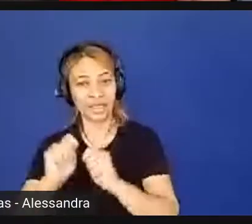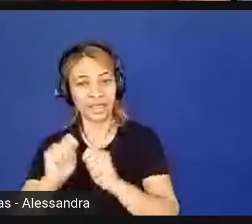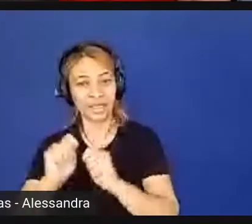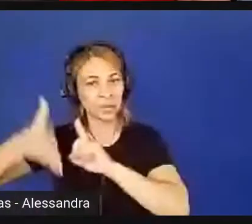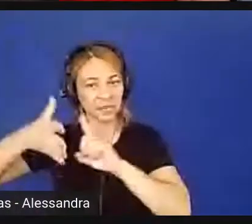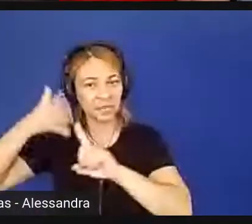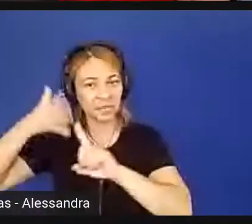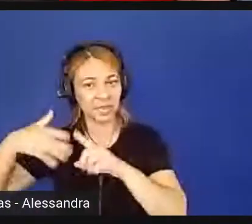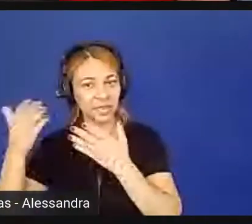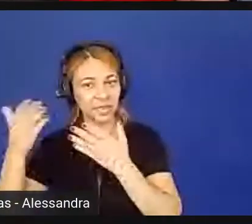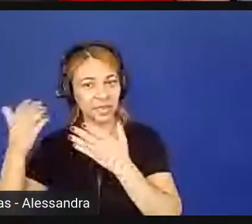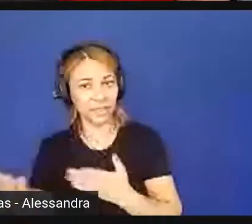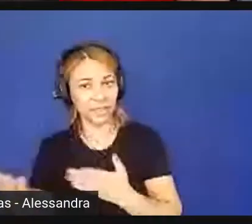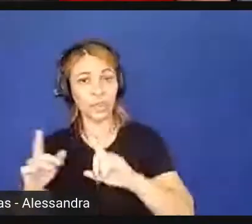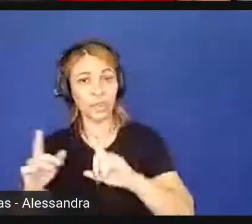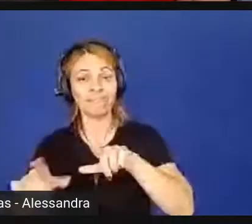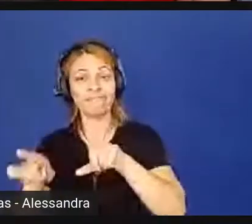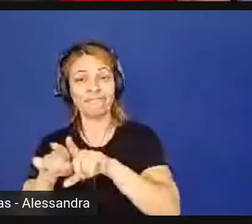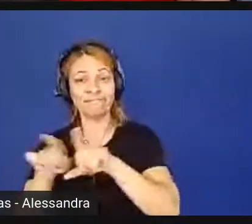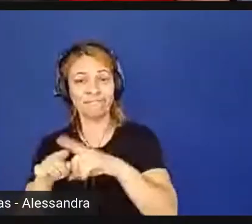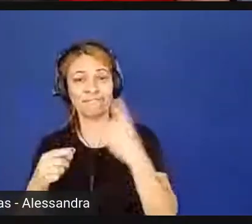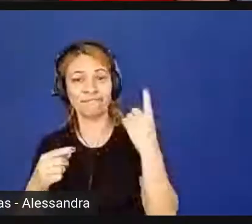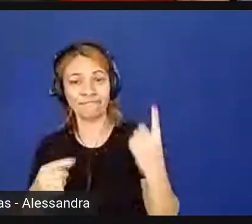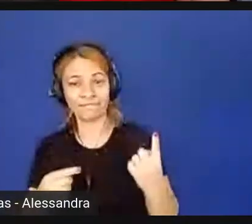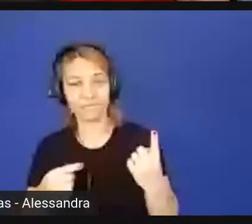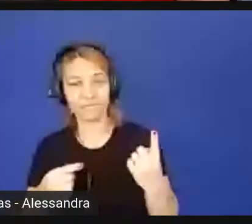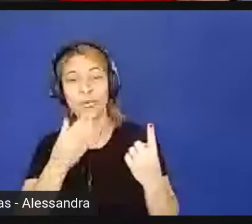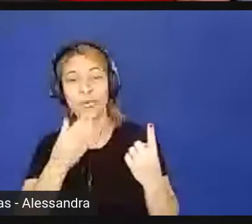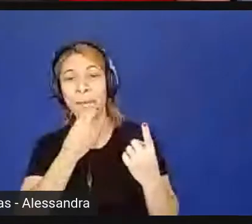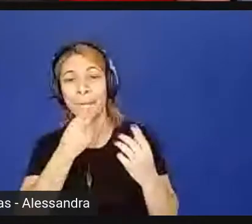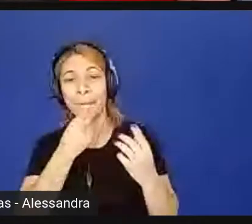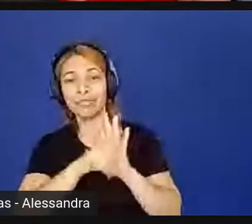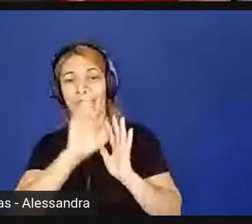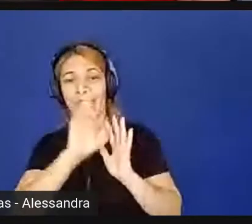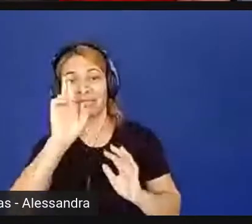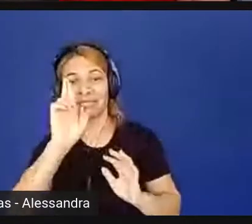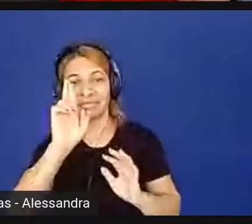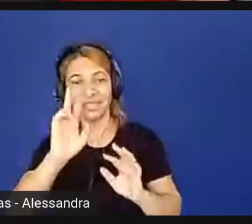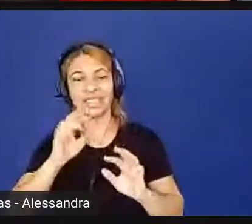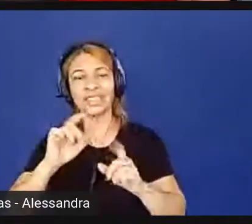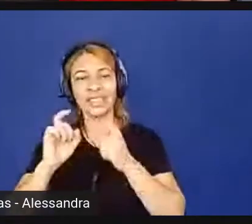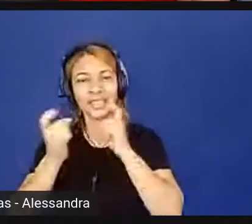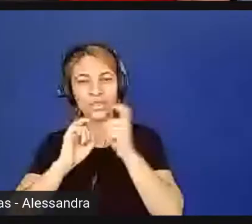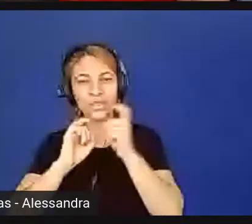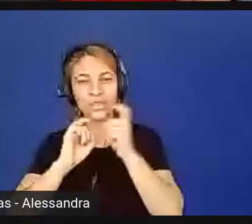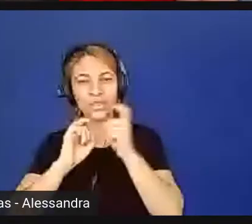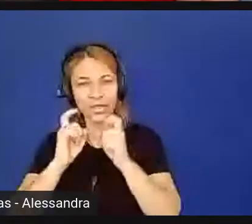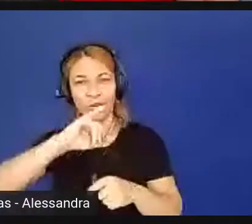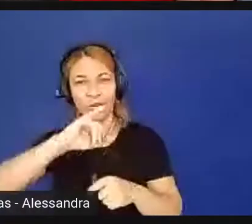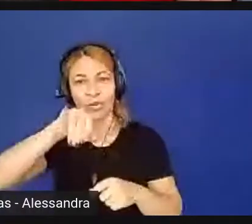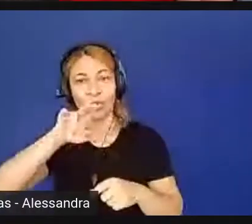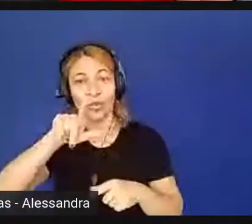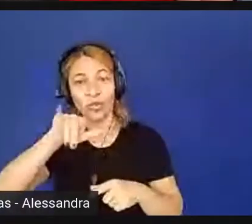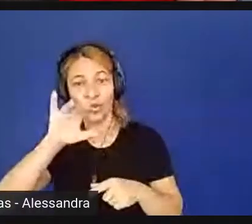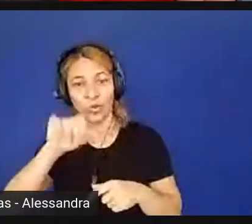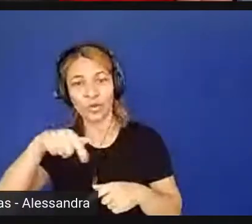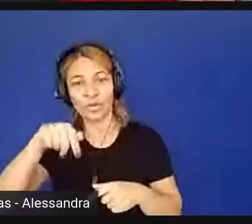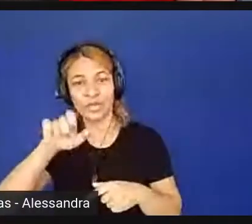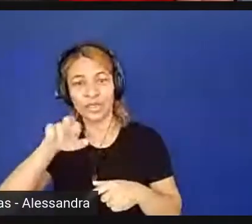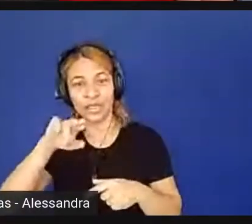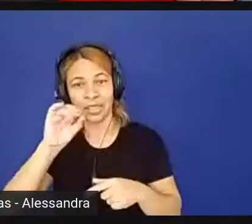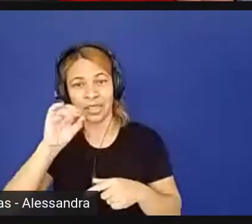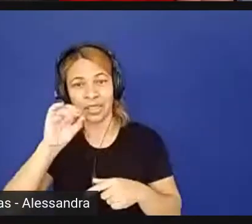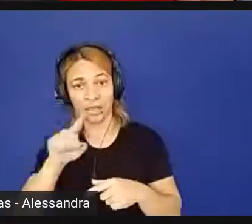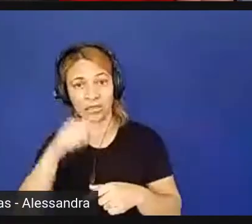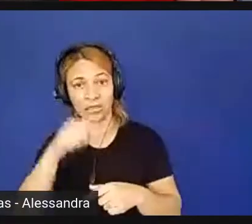E, de outro lado, a gente vai ter a visão da administração, na pessoa do Dr. Júlio Queiroz, que é consultor legislativo, atual chefe do